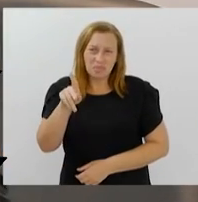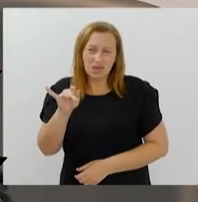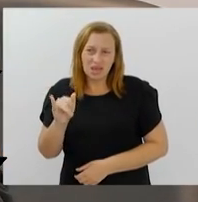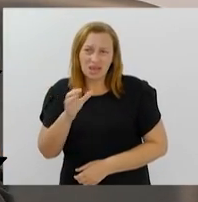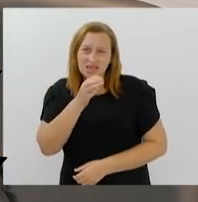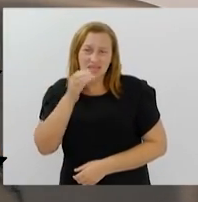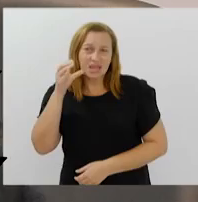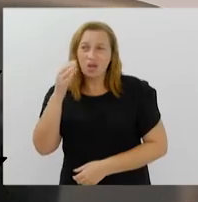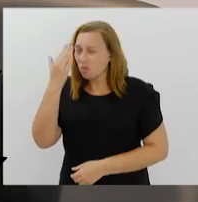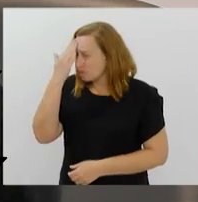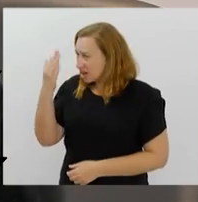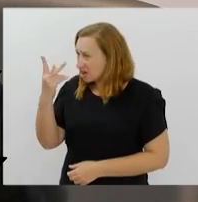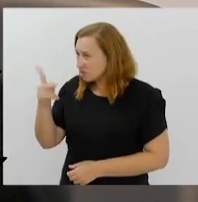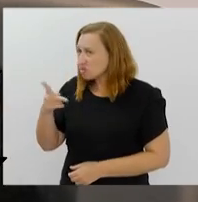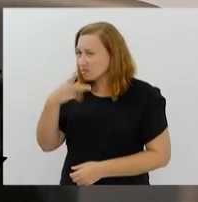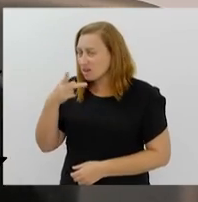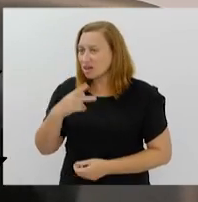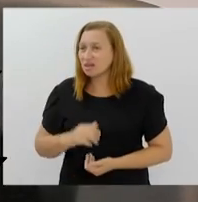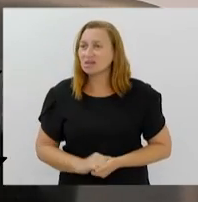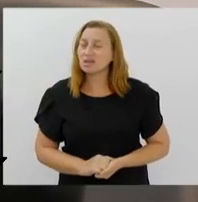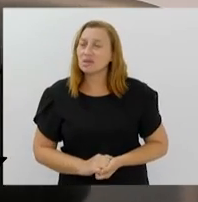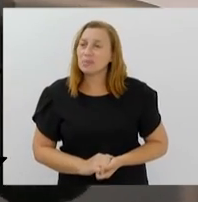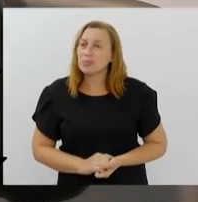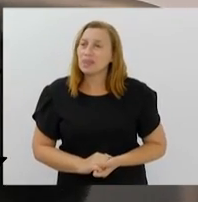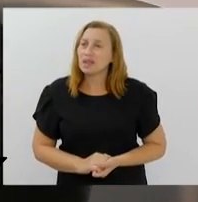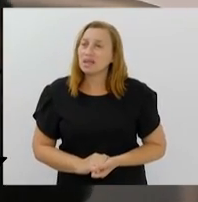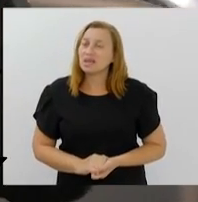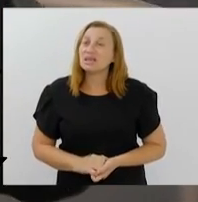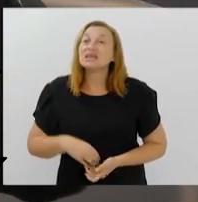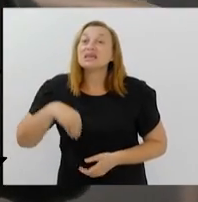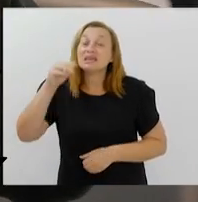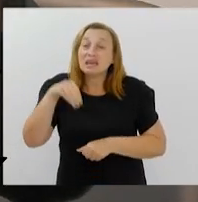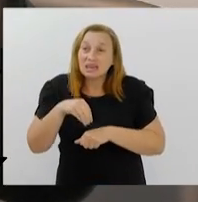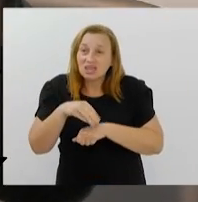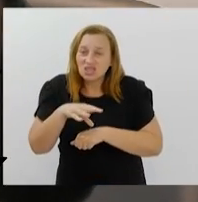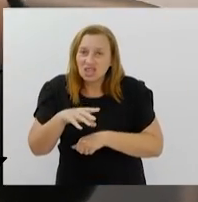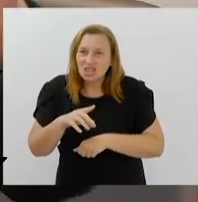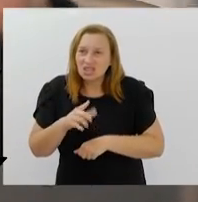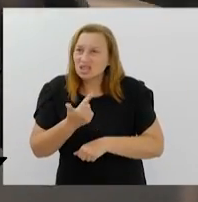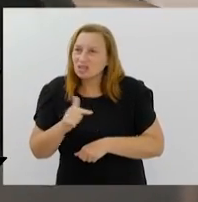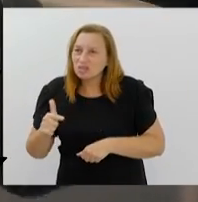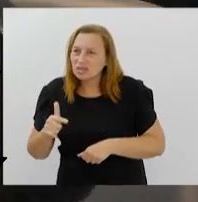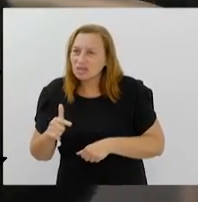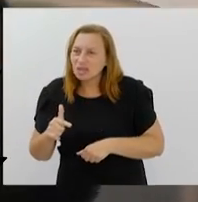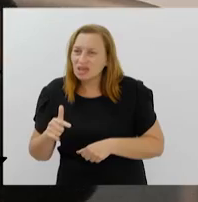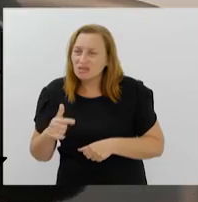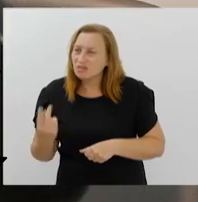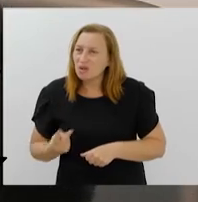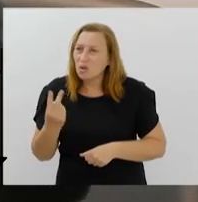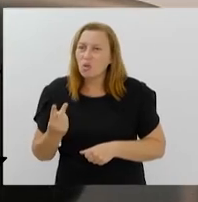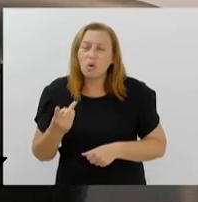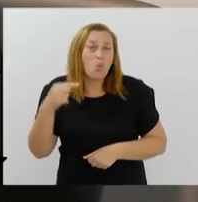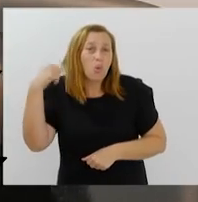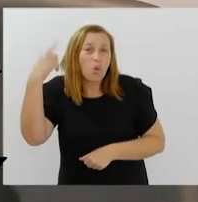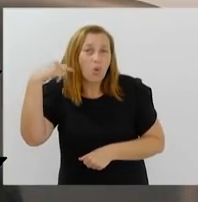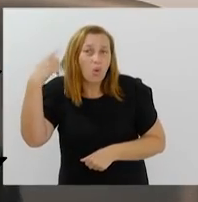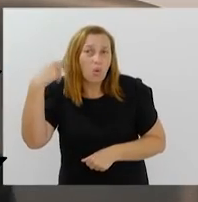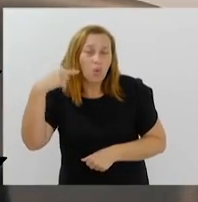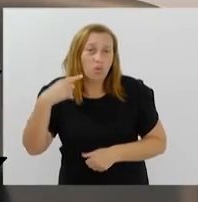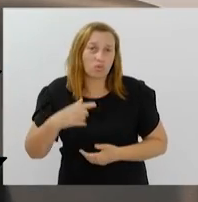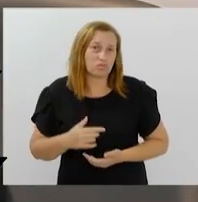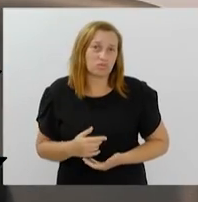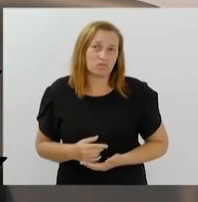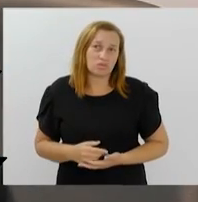Obrigada Célia pela sua contribuição quem diz que ela não tem legitimidade só pode ser louco maluco ou